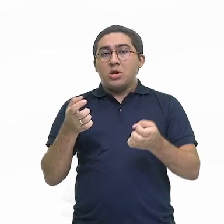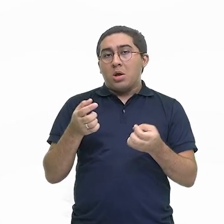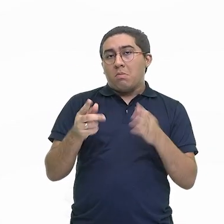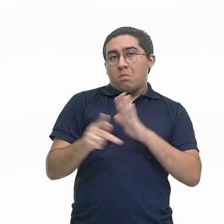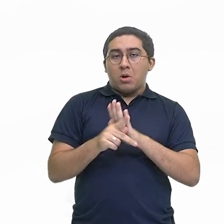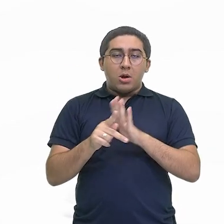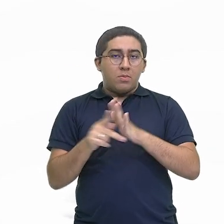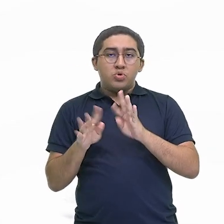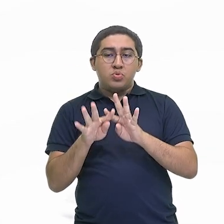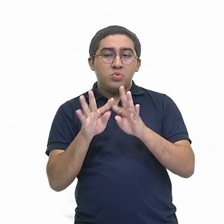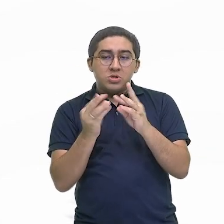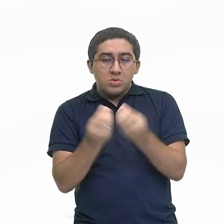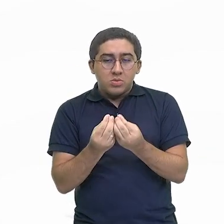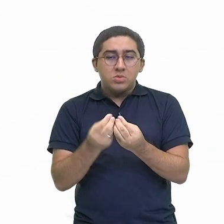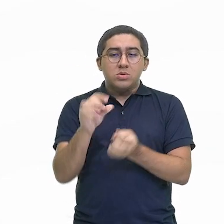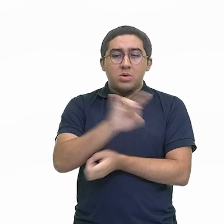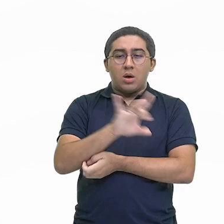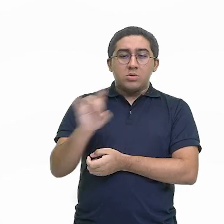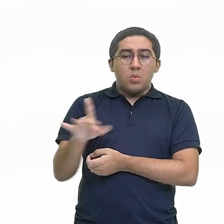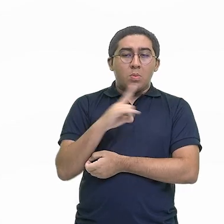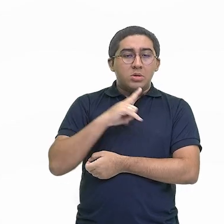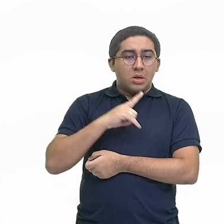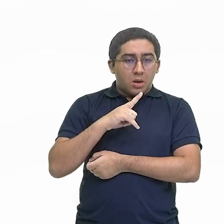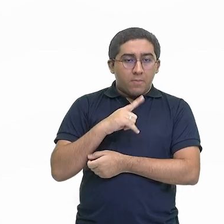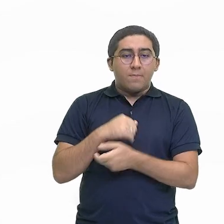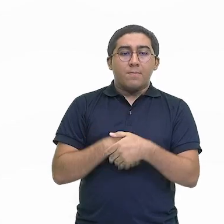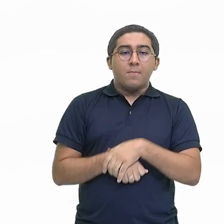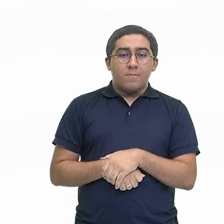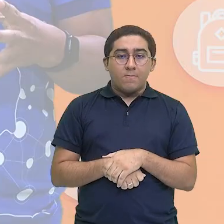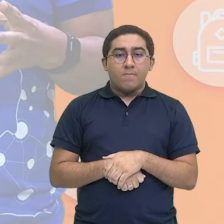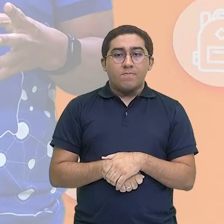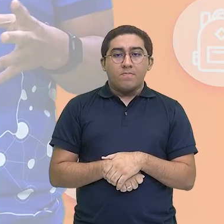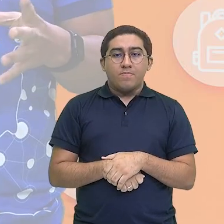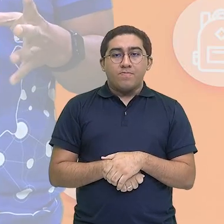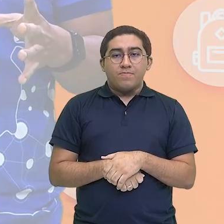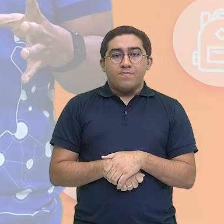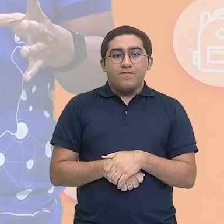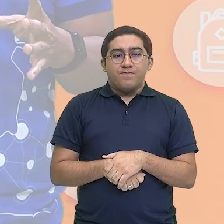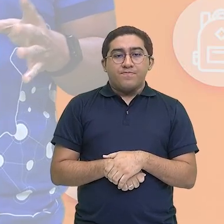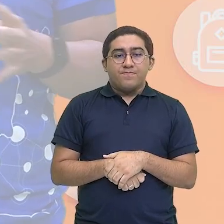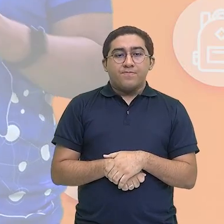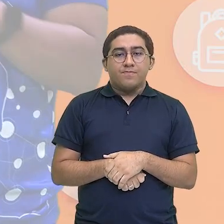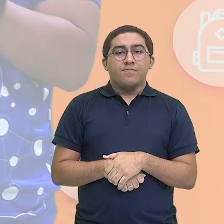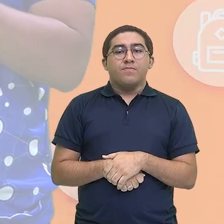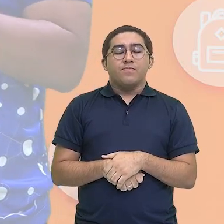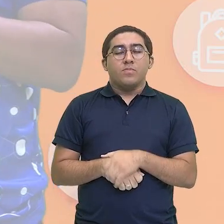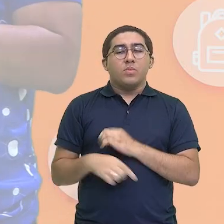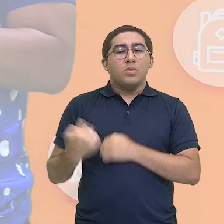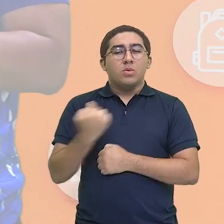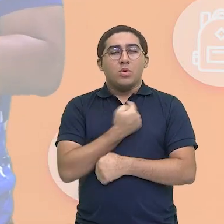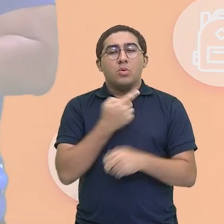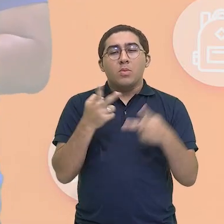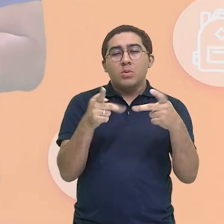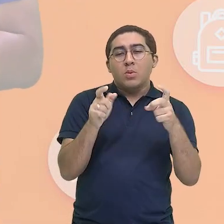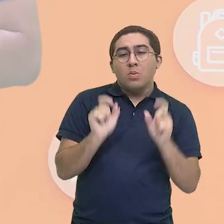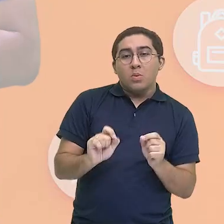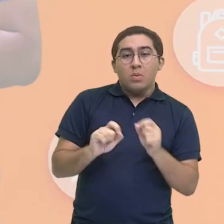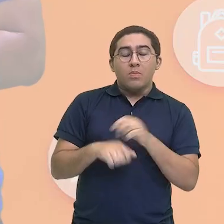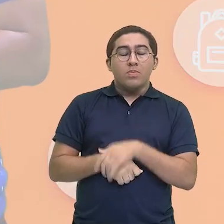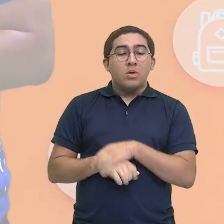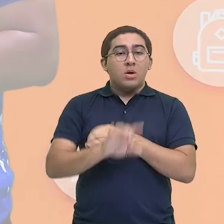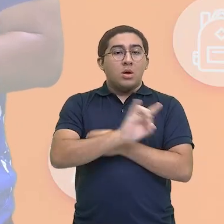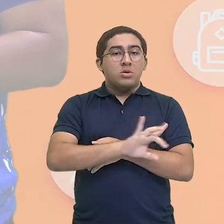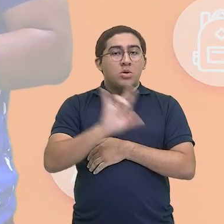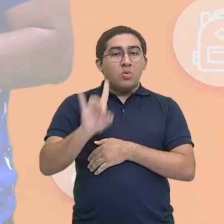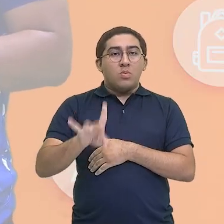estão presentes ali em cada uma dessas rochas. Então vai dar uma olhada agora, né, que cada uma desses pontos do